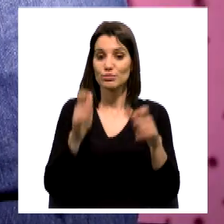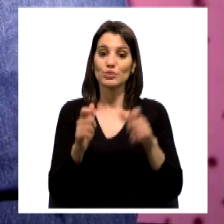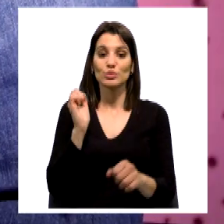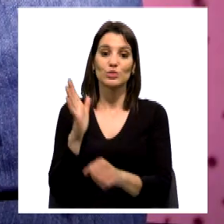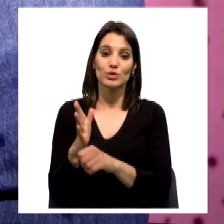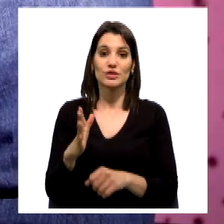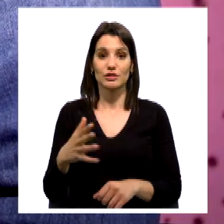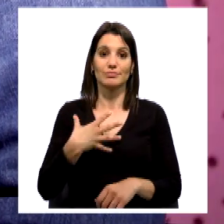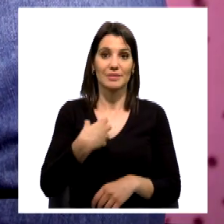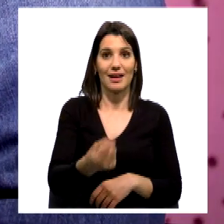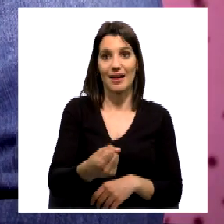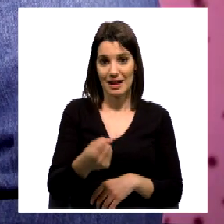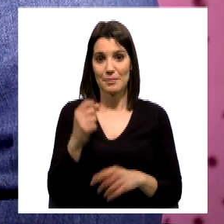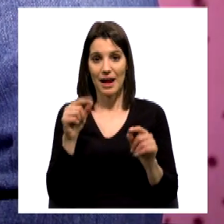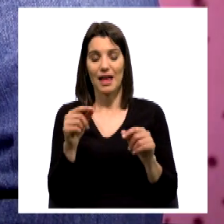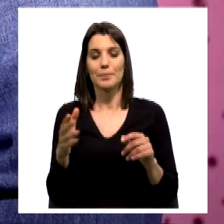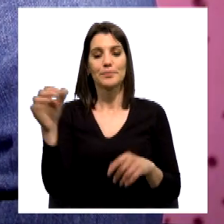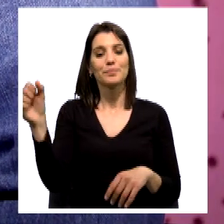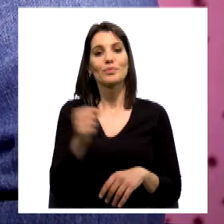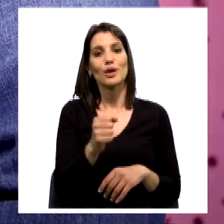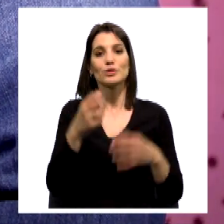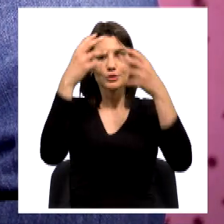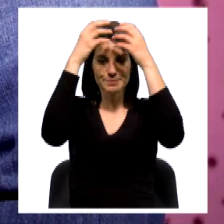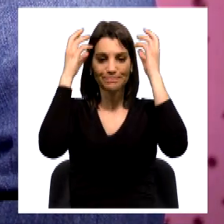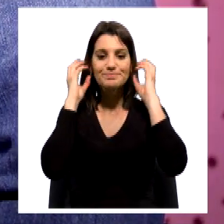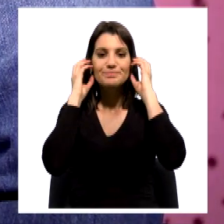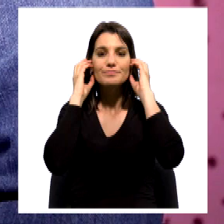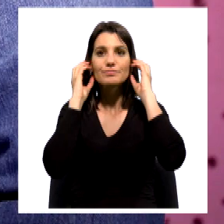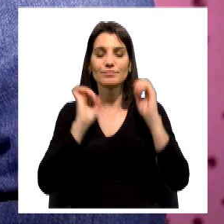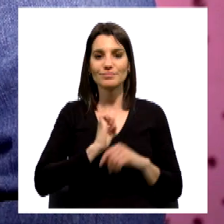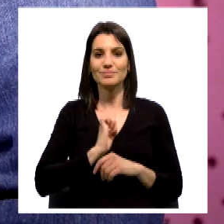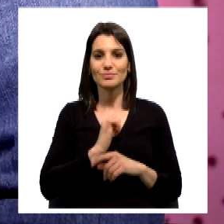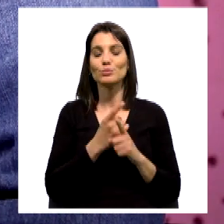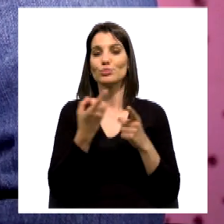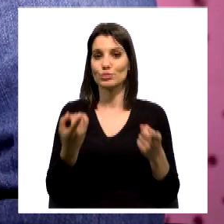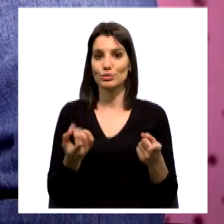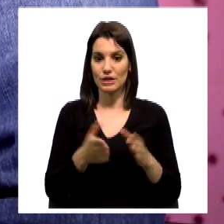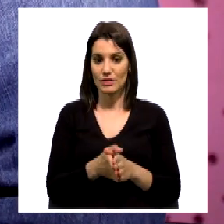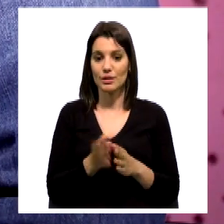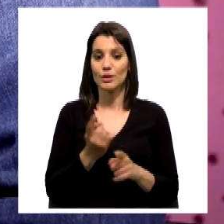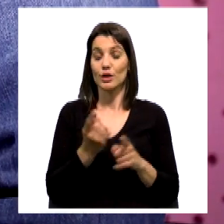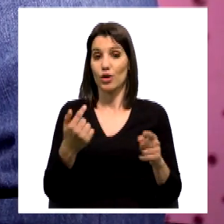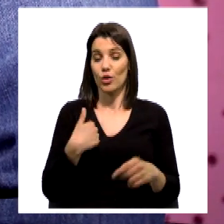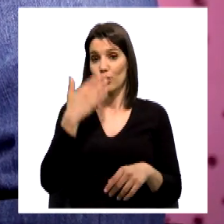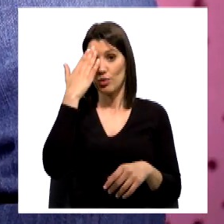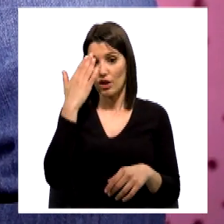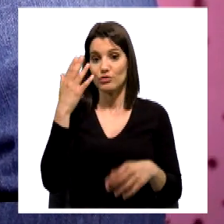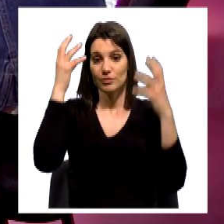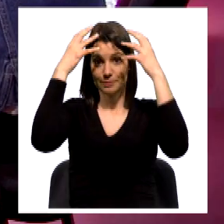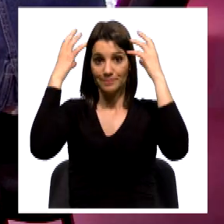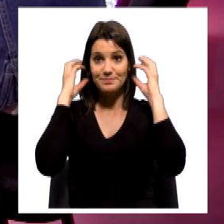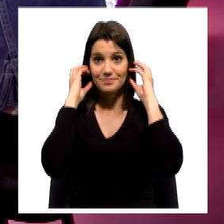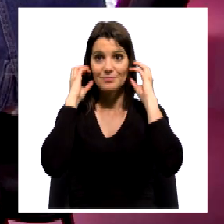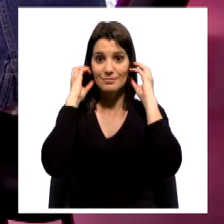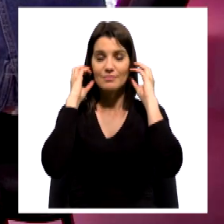e outras pessoas que me trouxeram para a rádio, mas trouxe os meus auscultadores. Porquê? Porque eu acho que